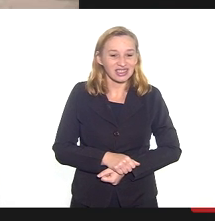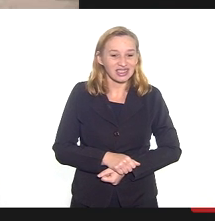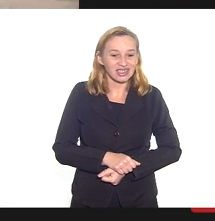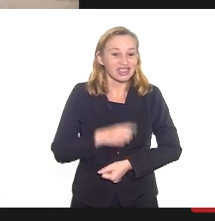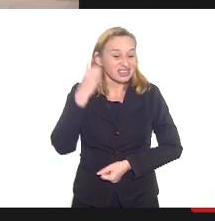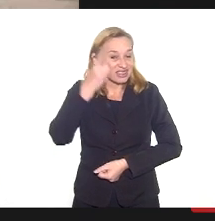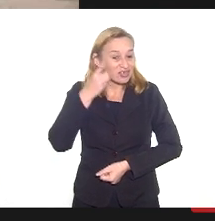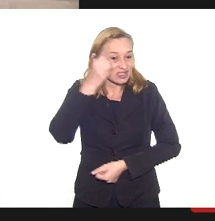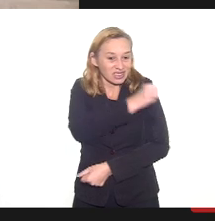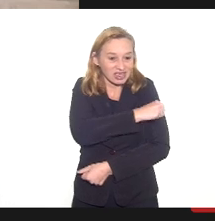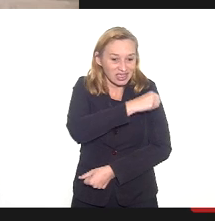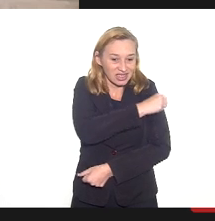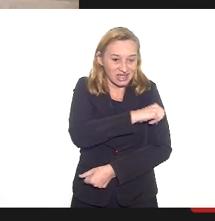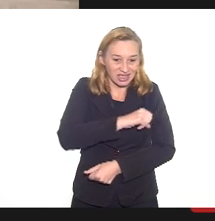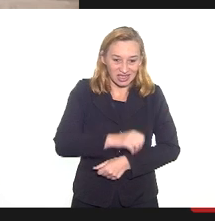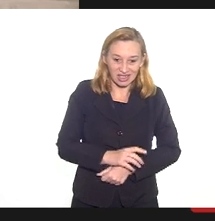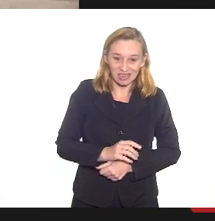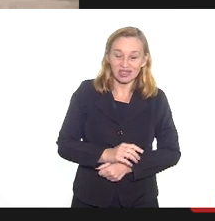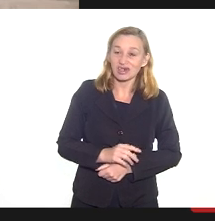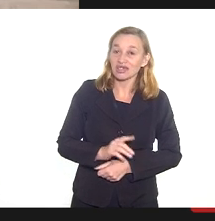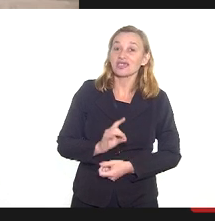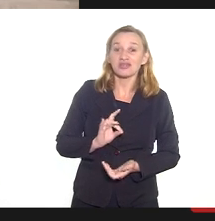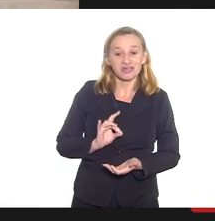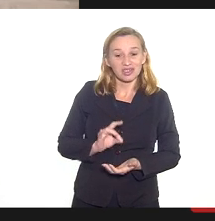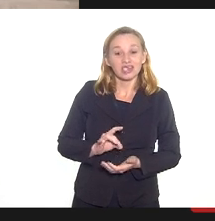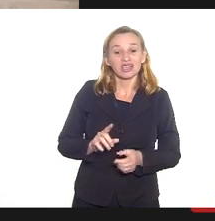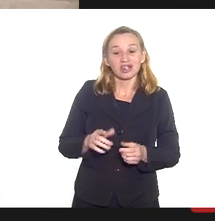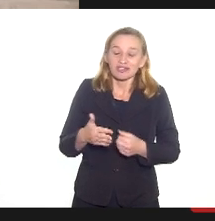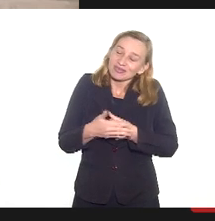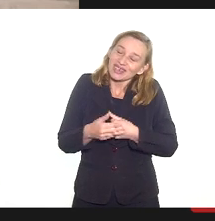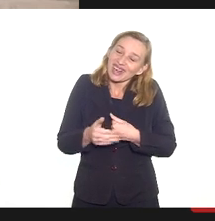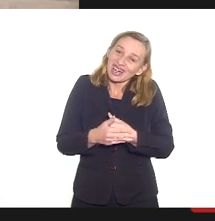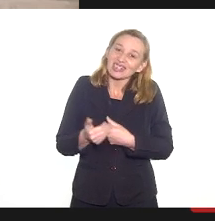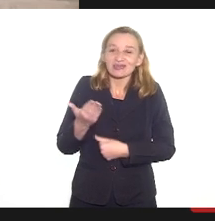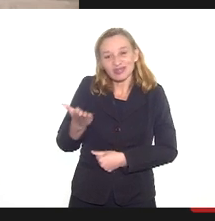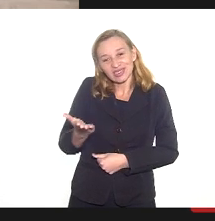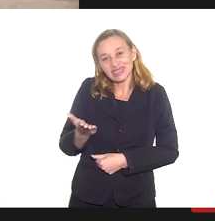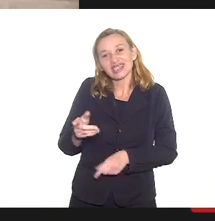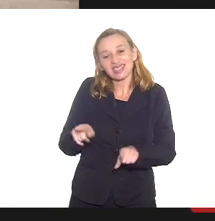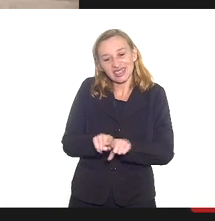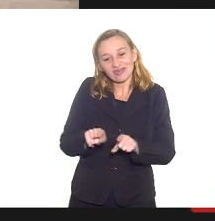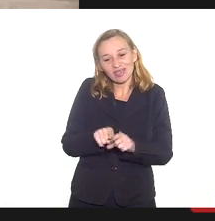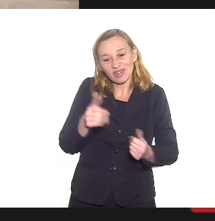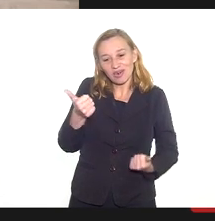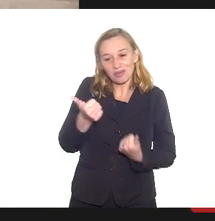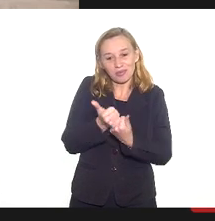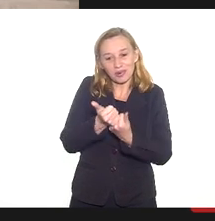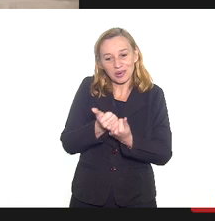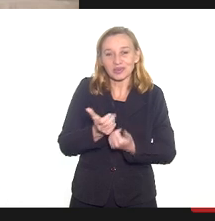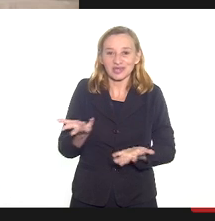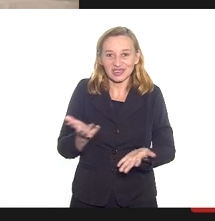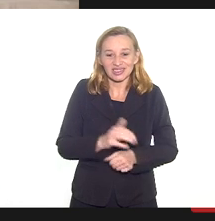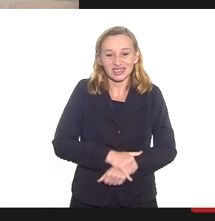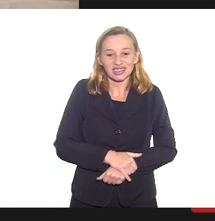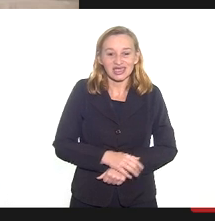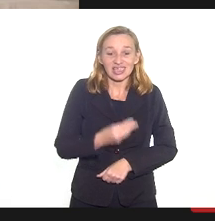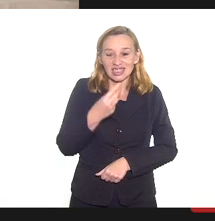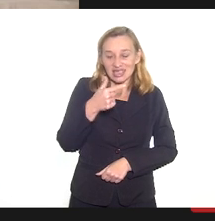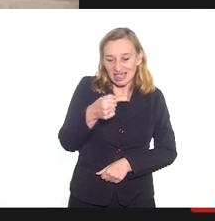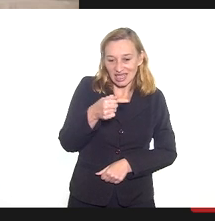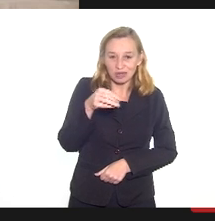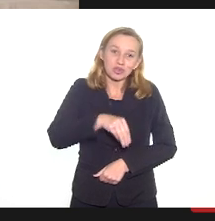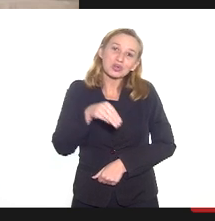deputada enfermeira Rejane, recíproca verdadeira, nosso carinho, nosso apoio. Eu estava em trânsito, entrei, eram